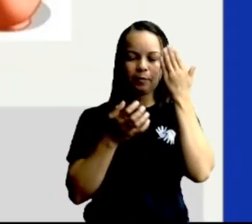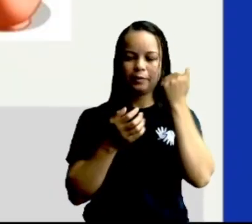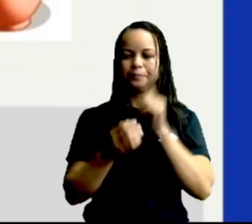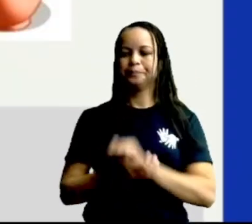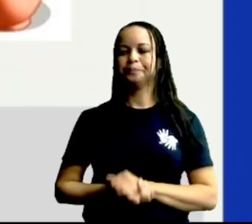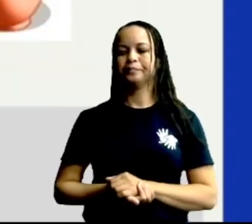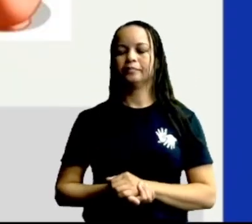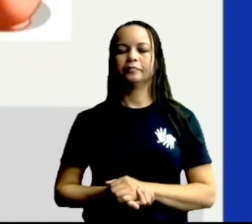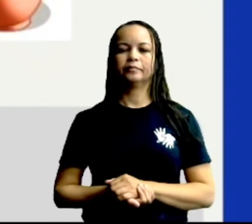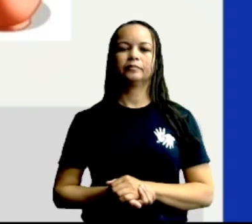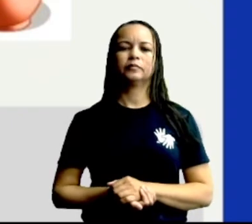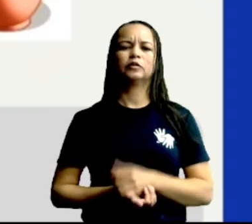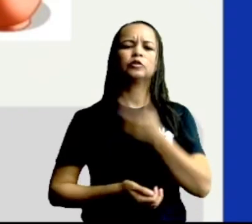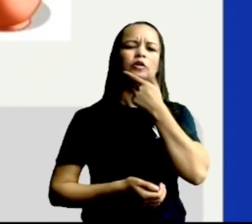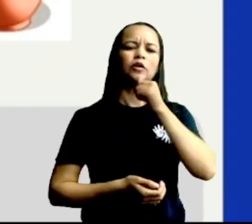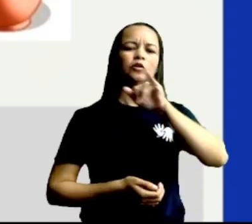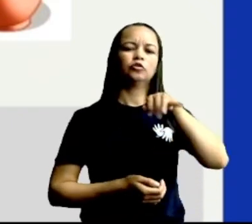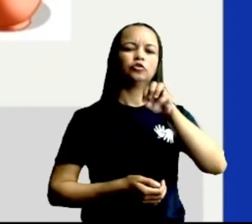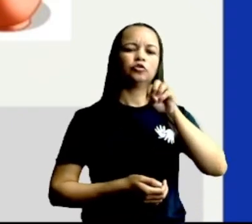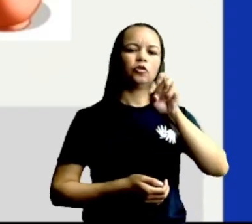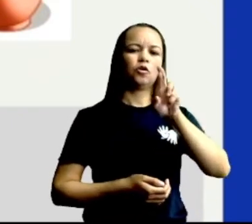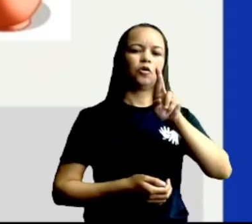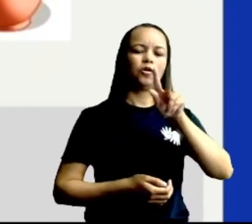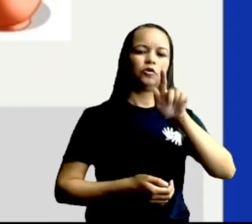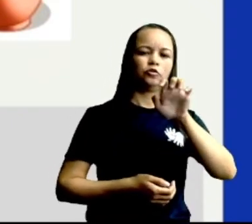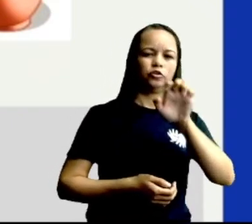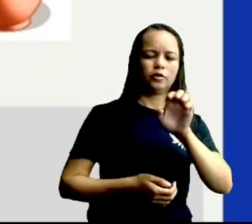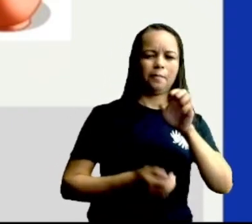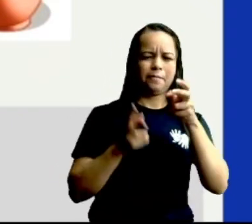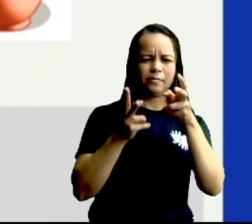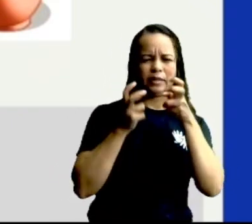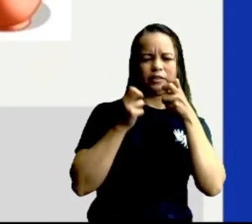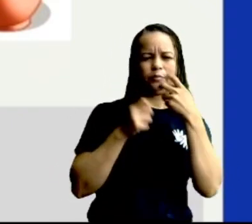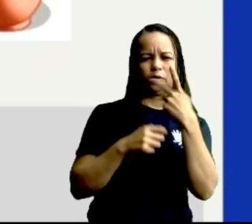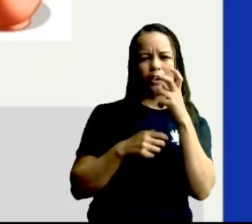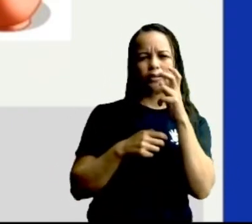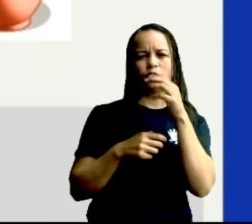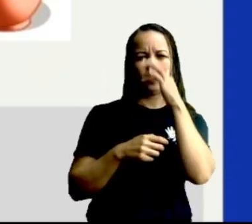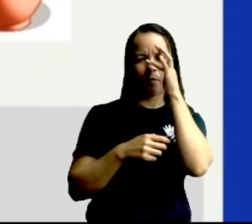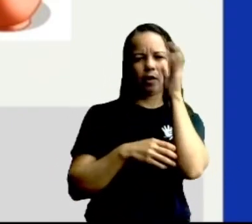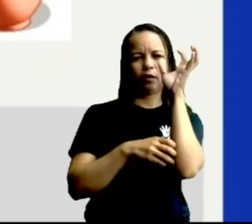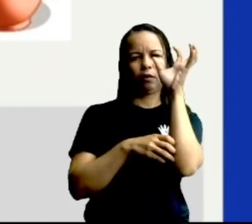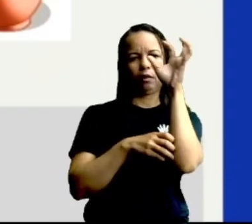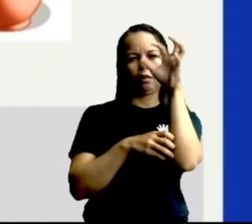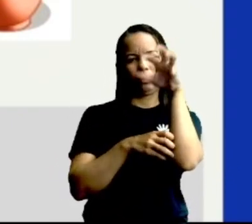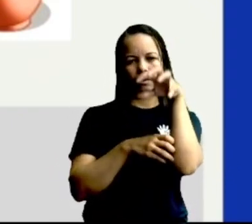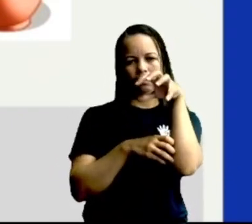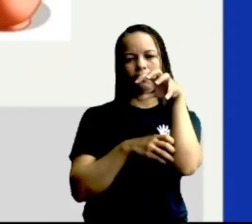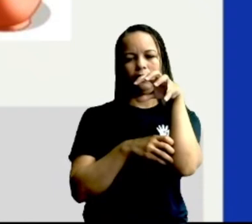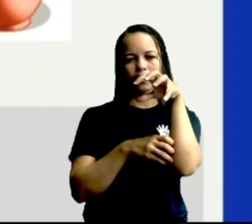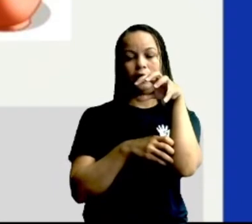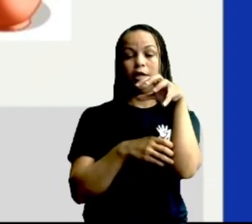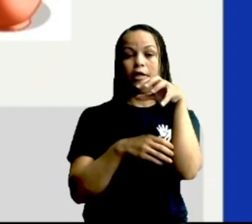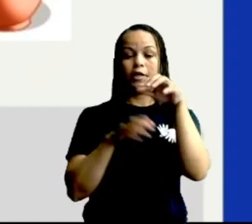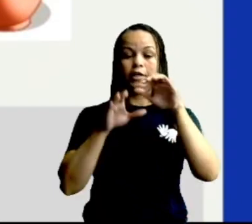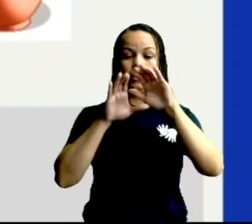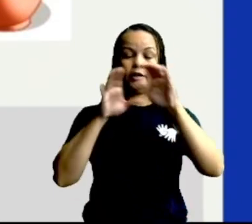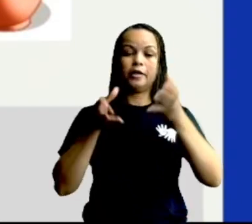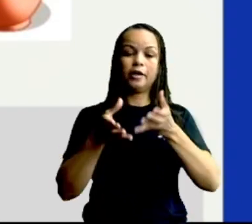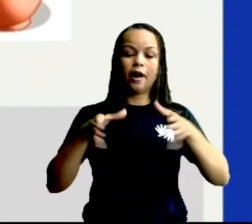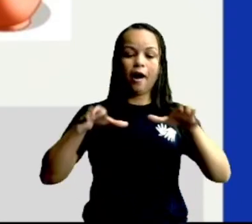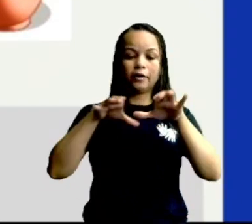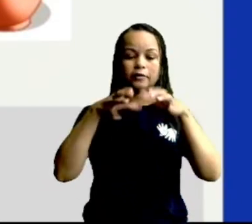aqui. Jorge percebeu que a sua planta estava murcha e a terra do vaso